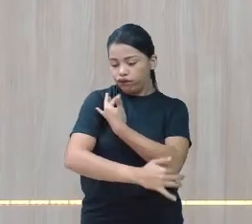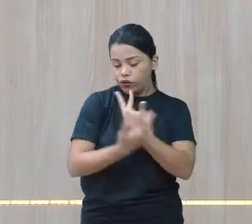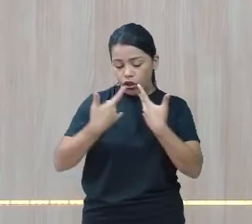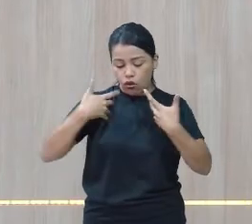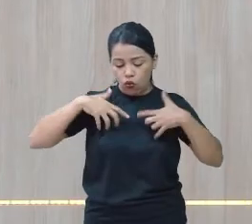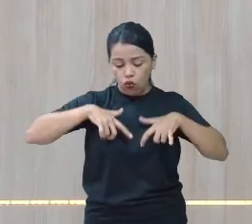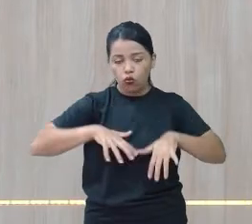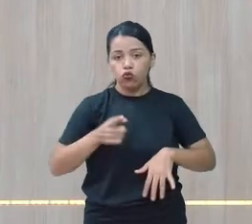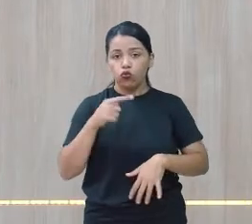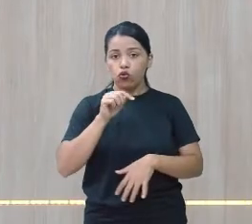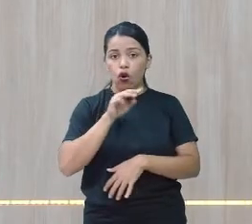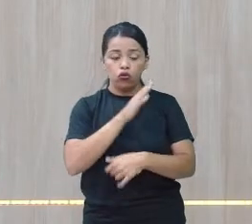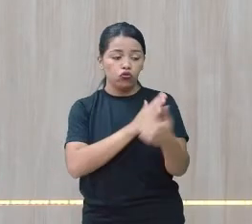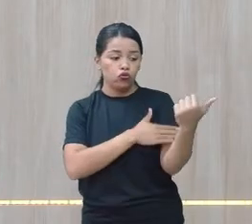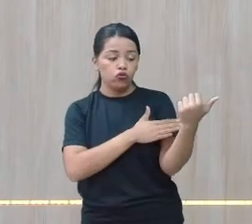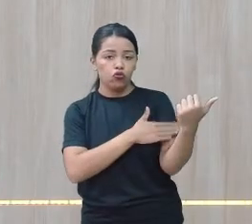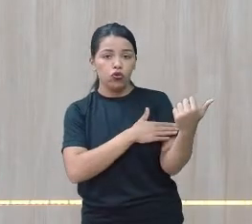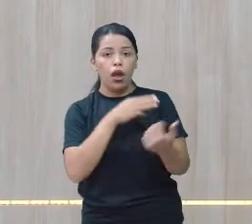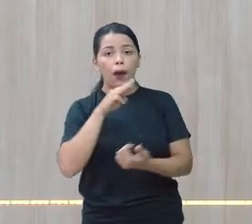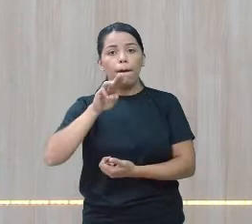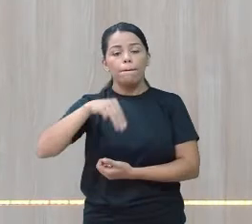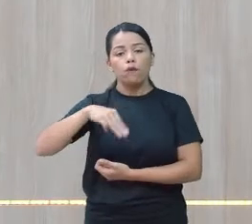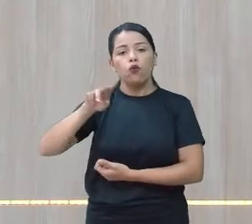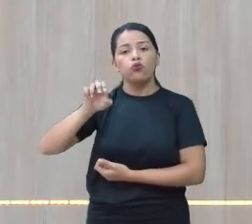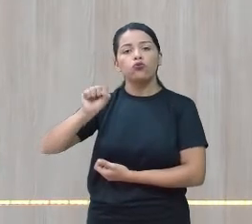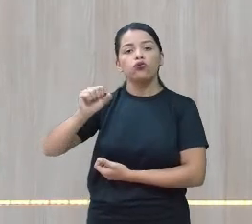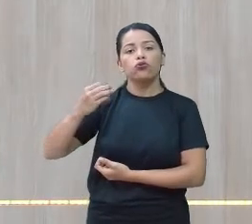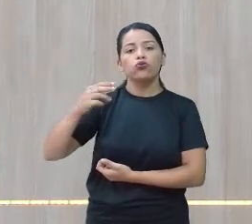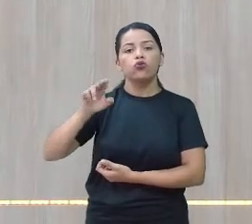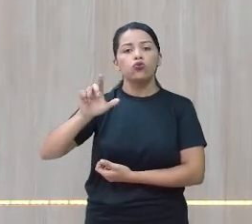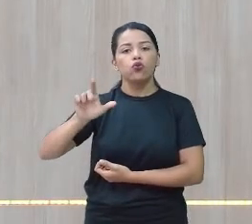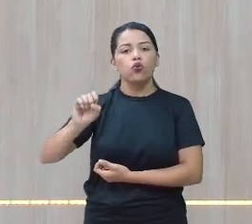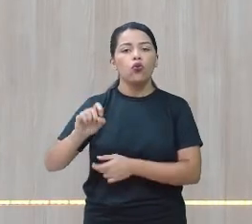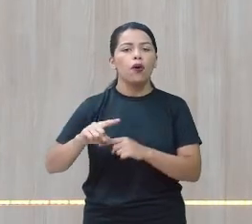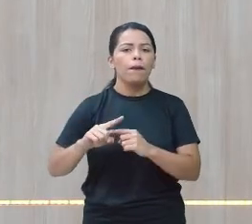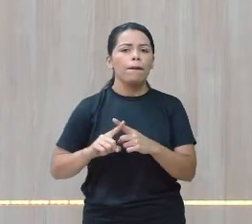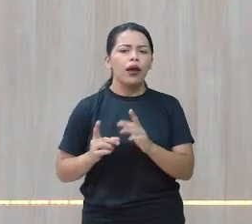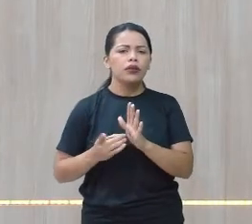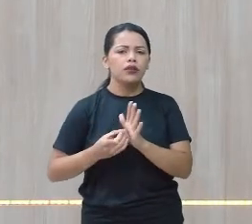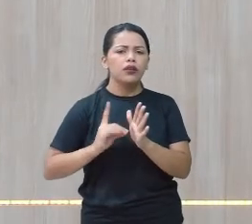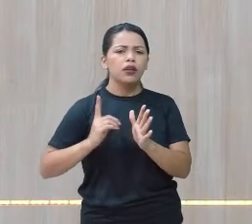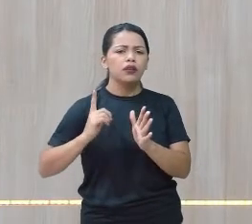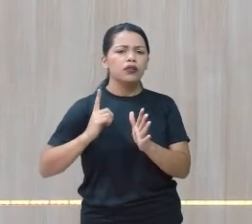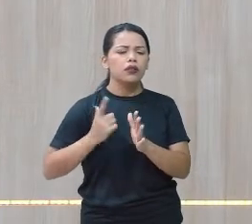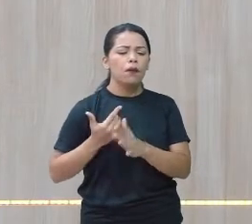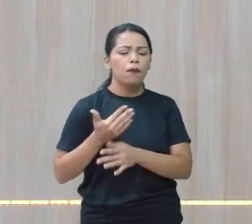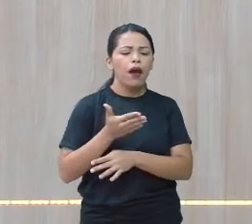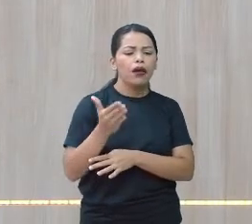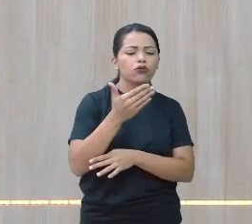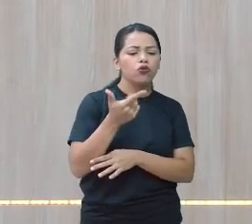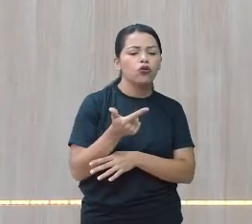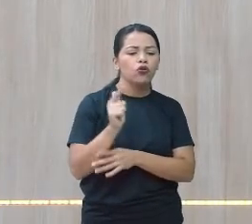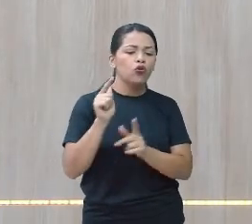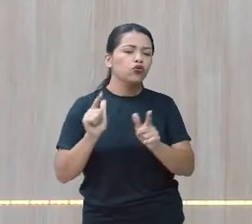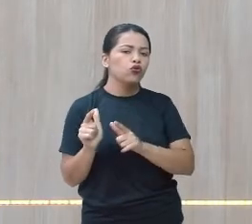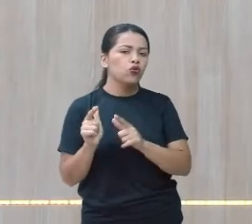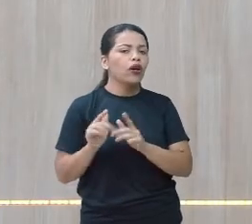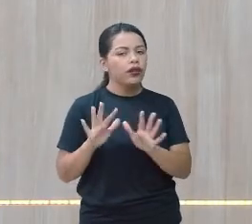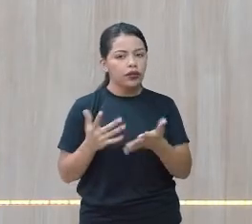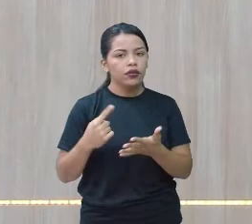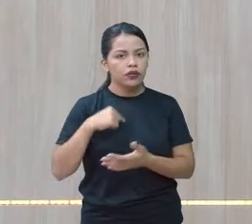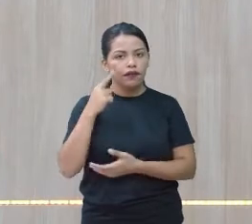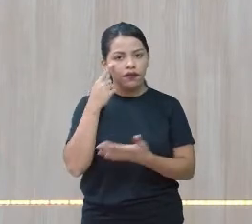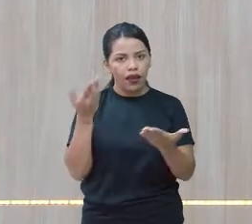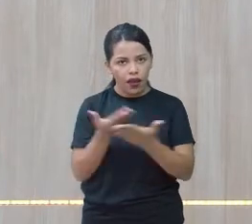nos músculos. Professora, mas antes de chegar no músculo, será que ele passou em algum lugar? Então, é isso que nós vamos ver agora